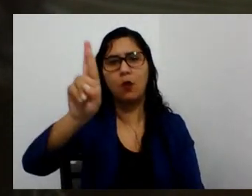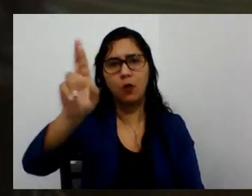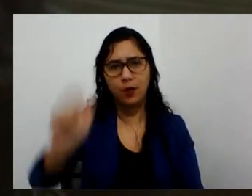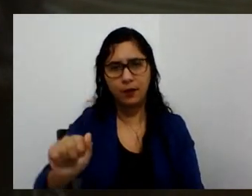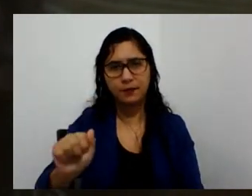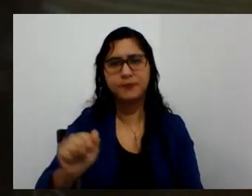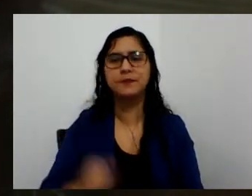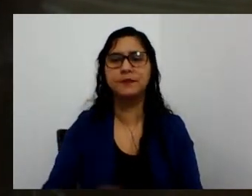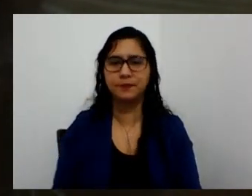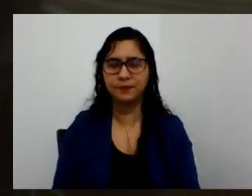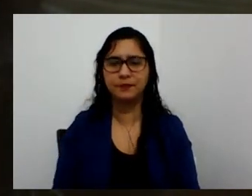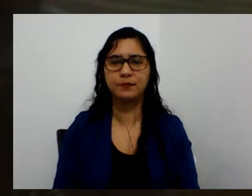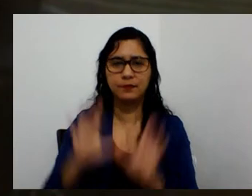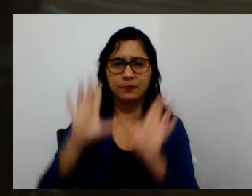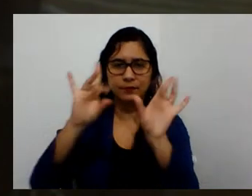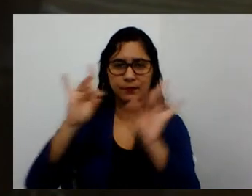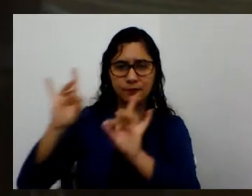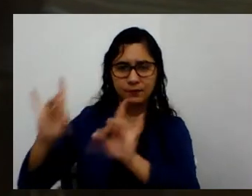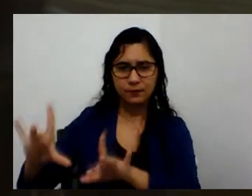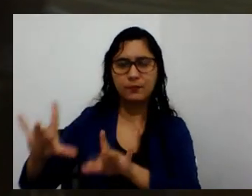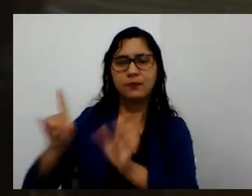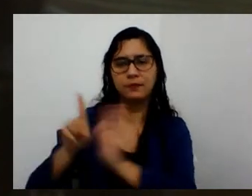chat.